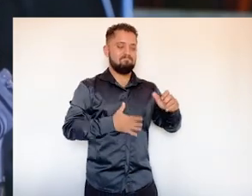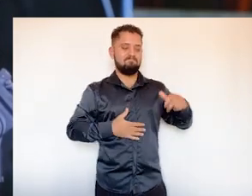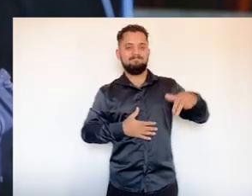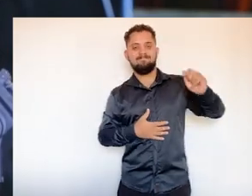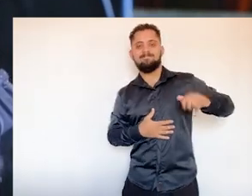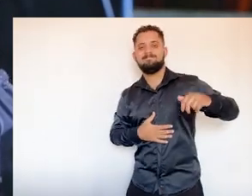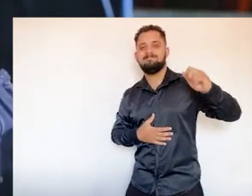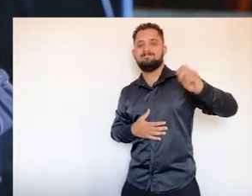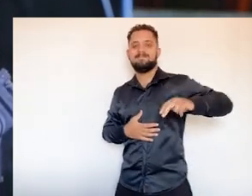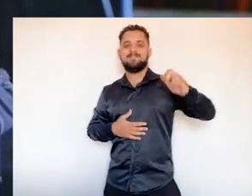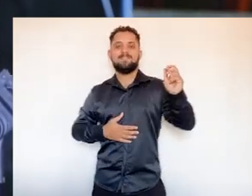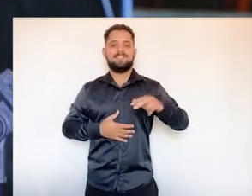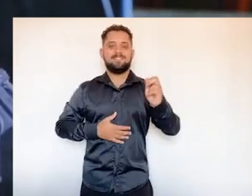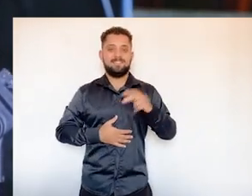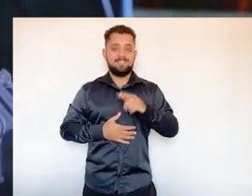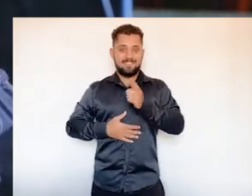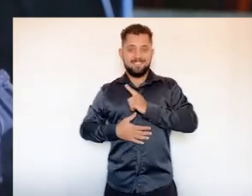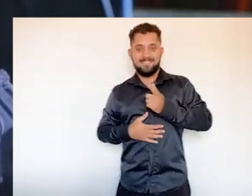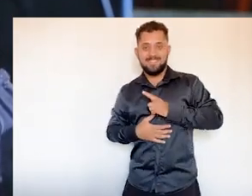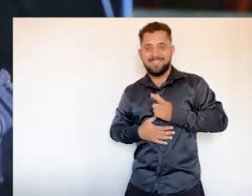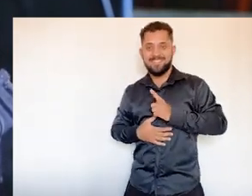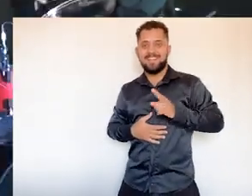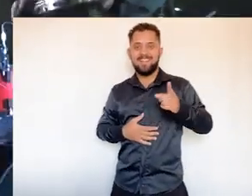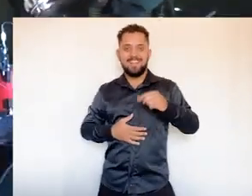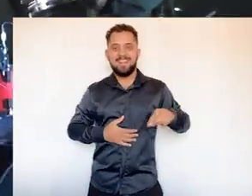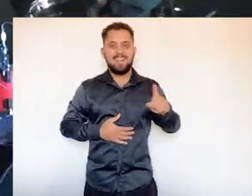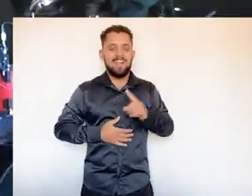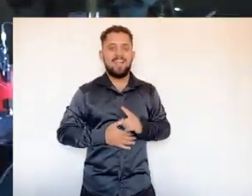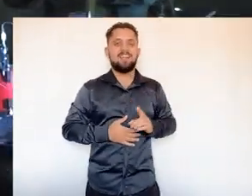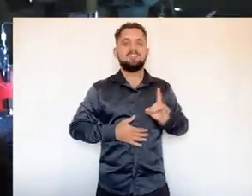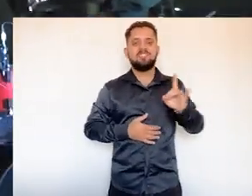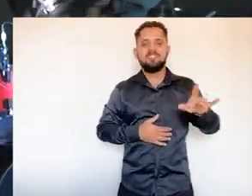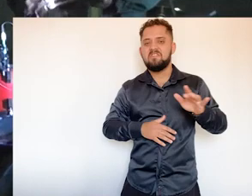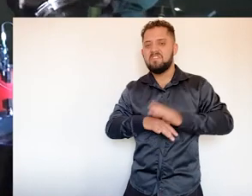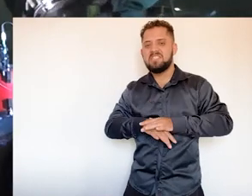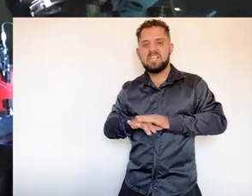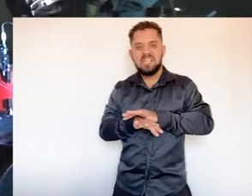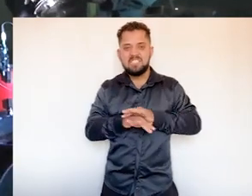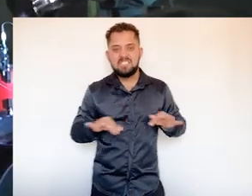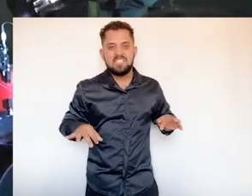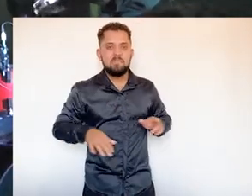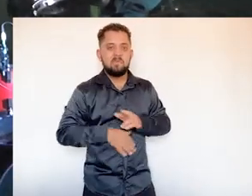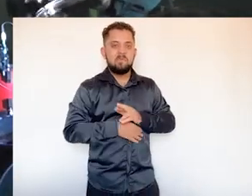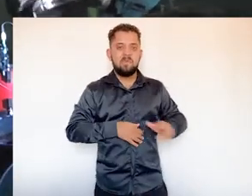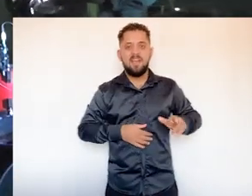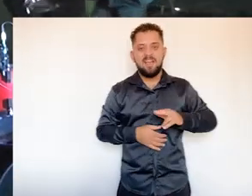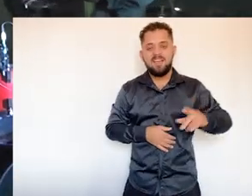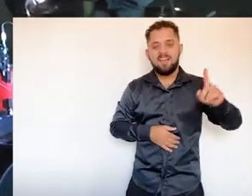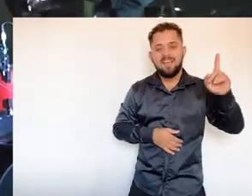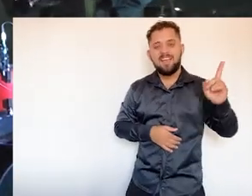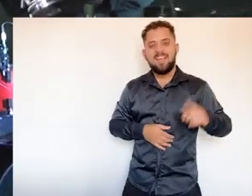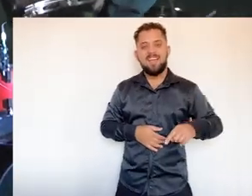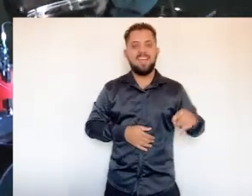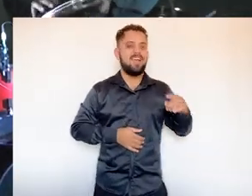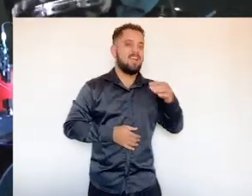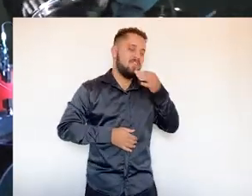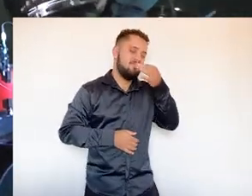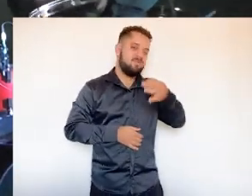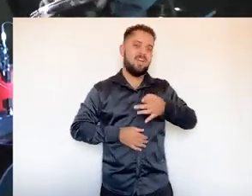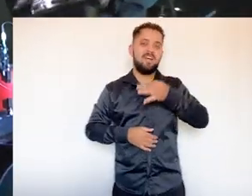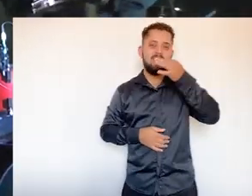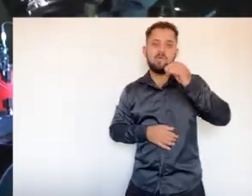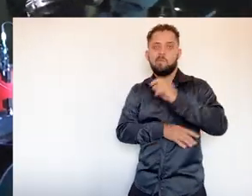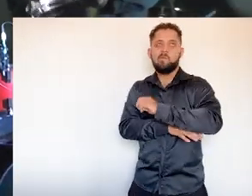Não vai dar que eu quero ver o sol amanhecer. Bem longe de você,